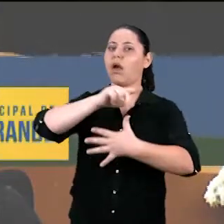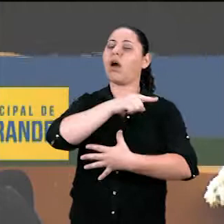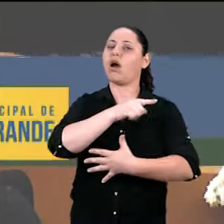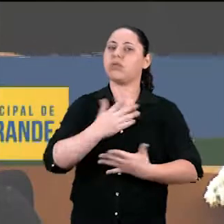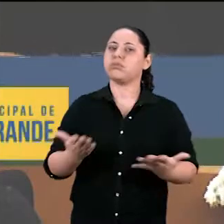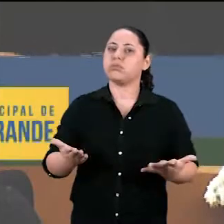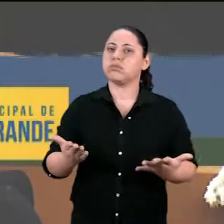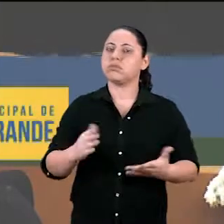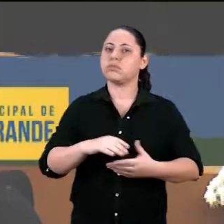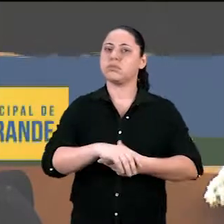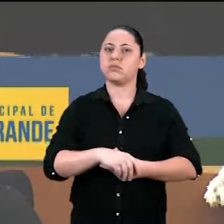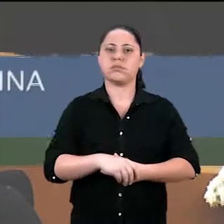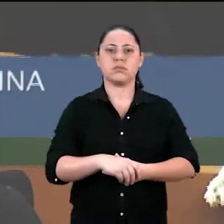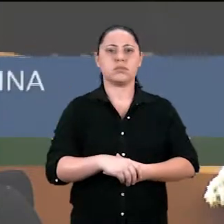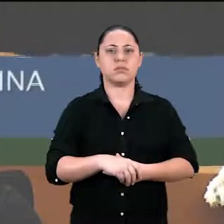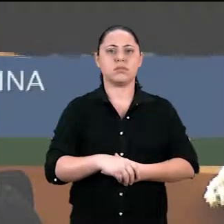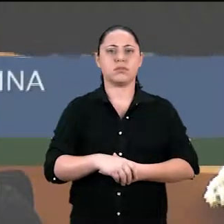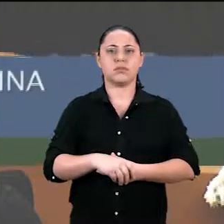latino-americanos. E,